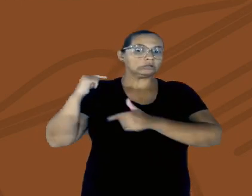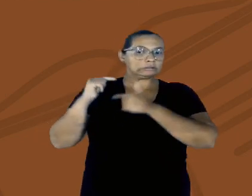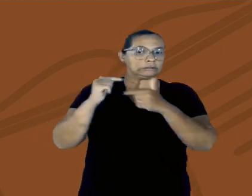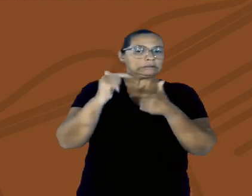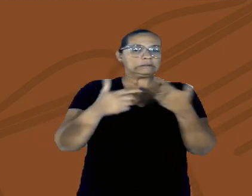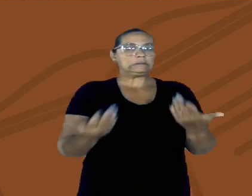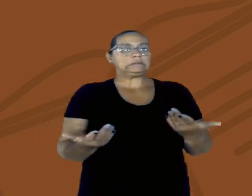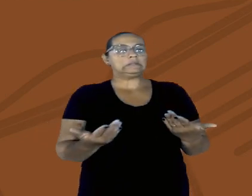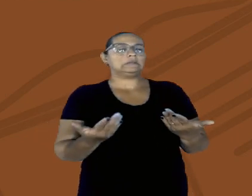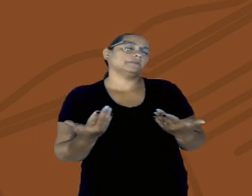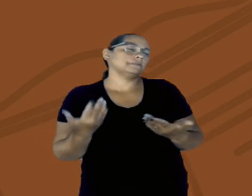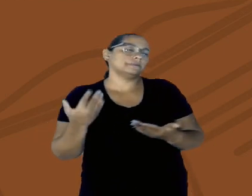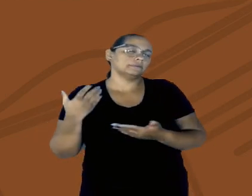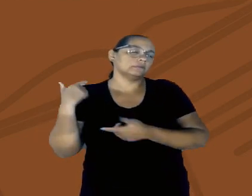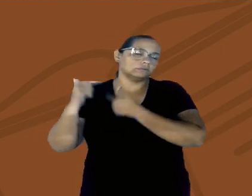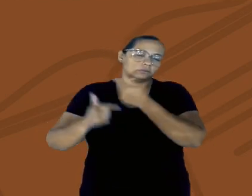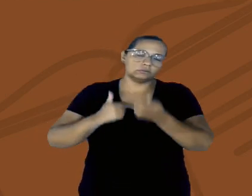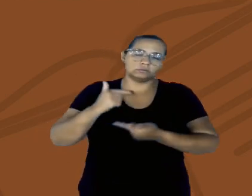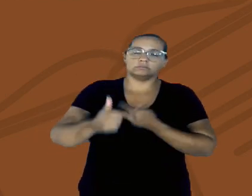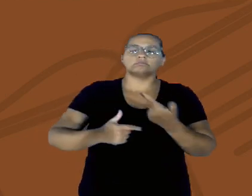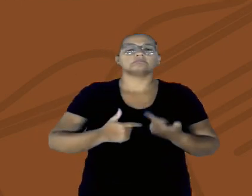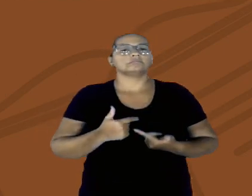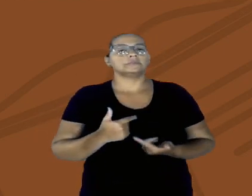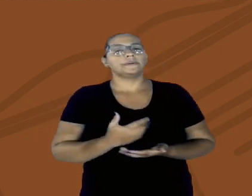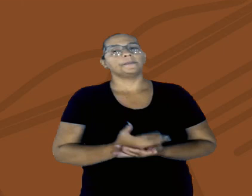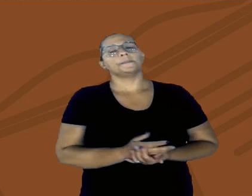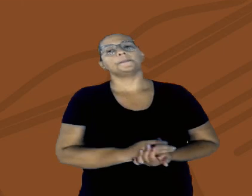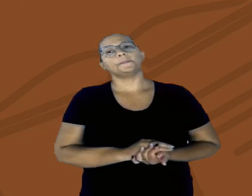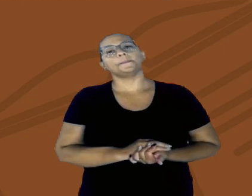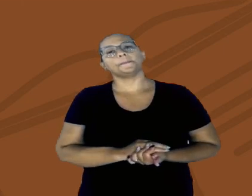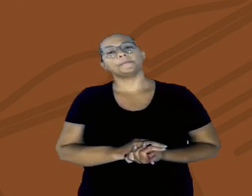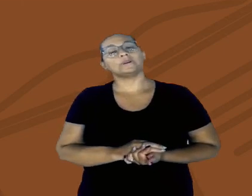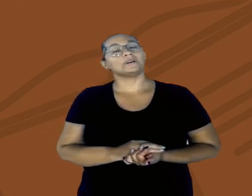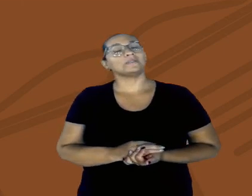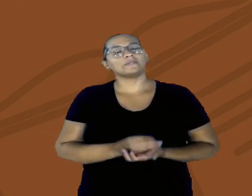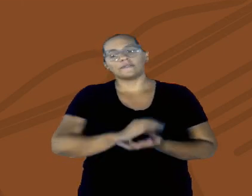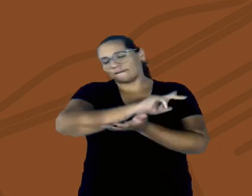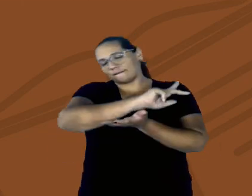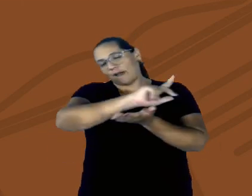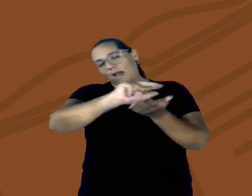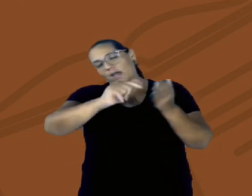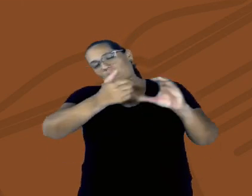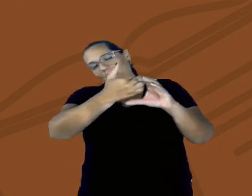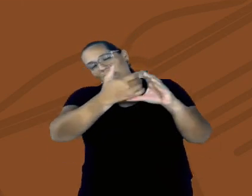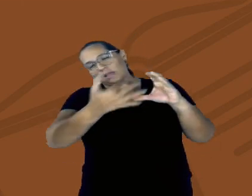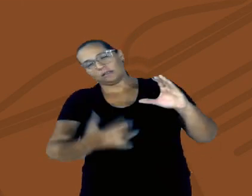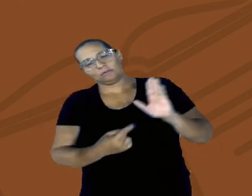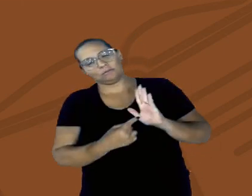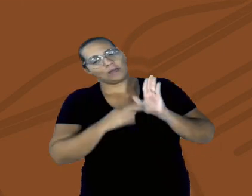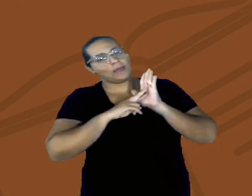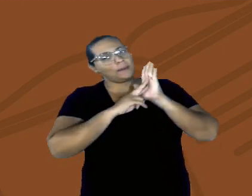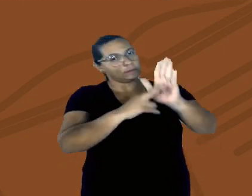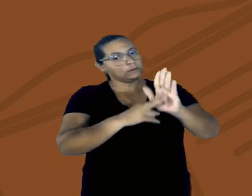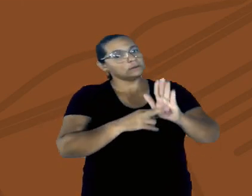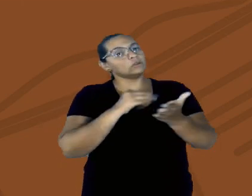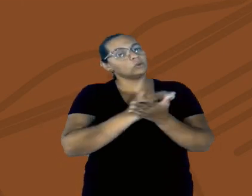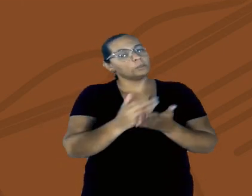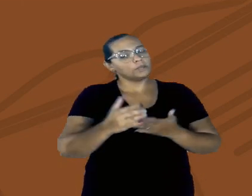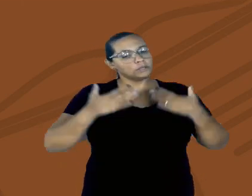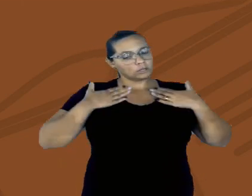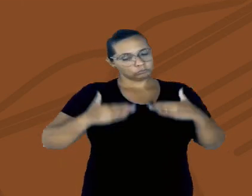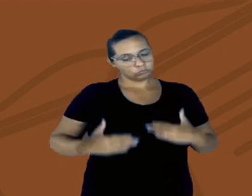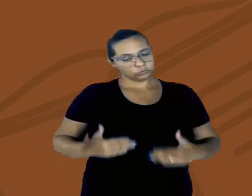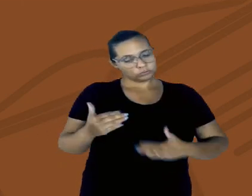Afloram. Muito bem, professor. São essas e outras características que representam o início da